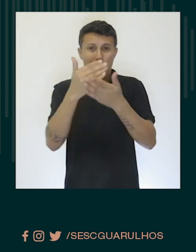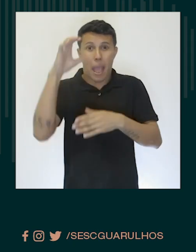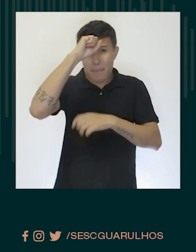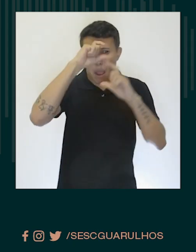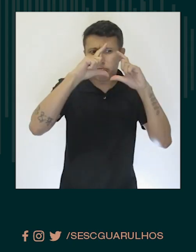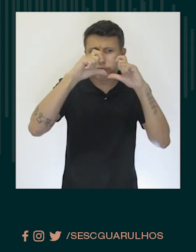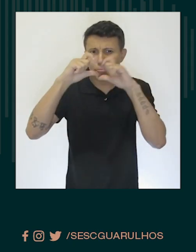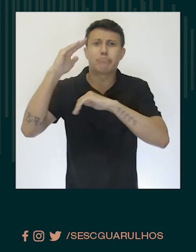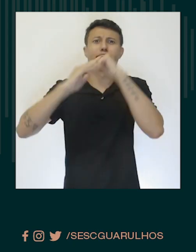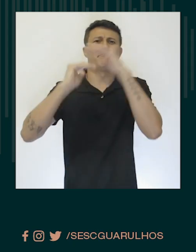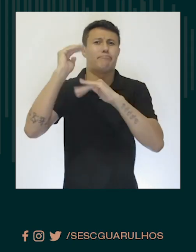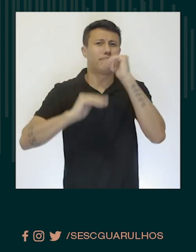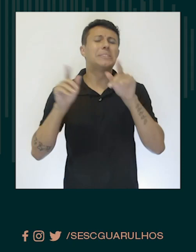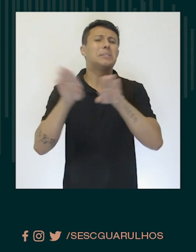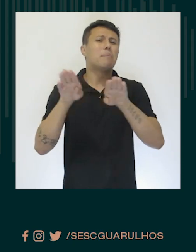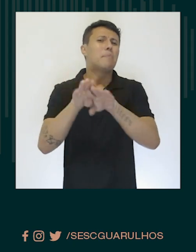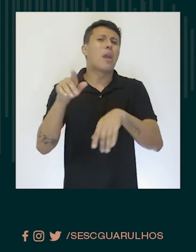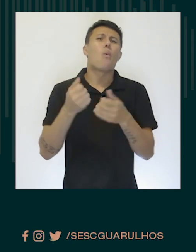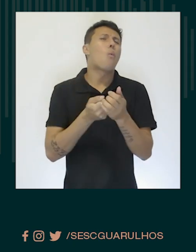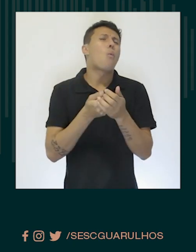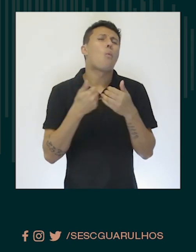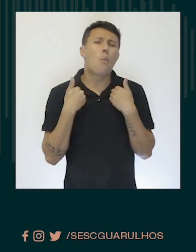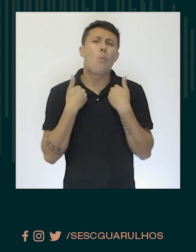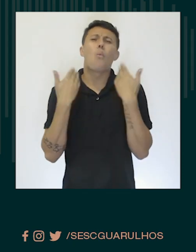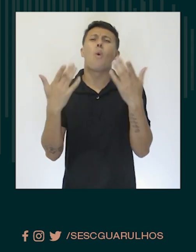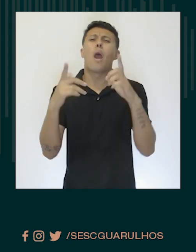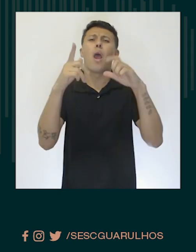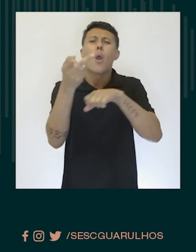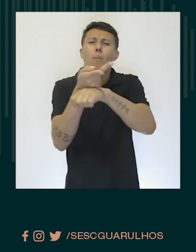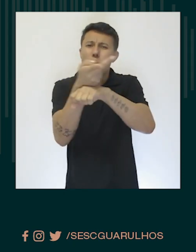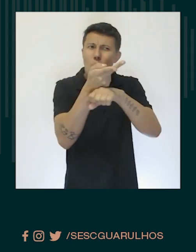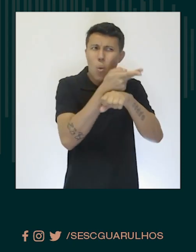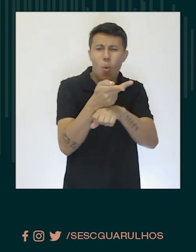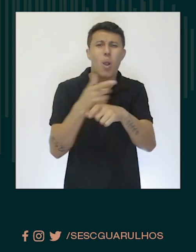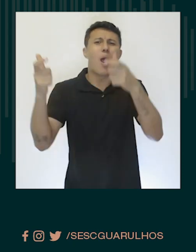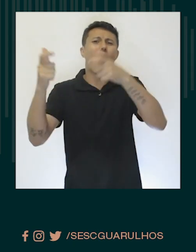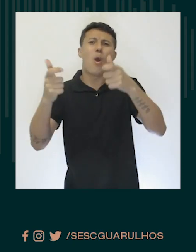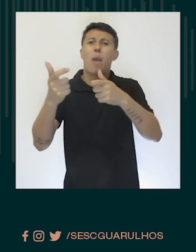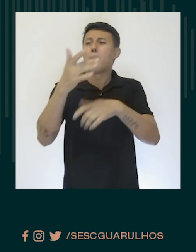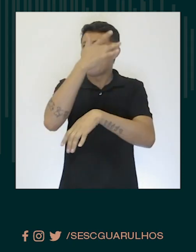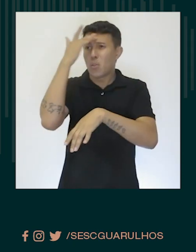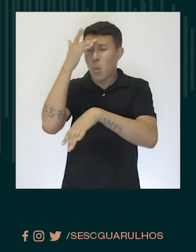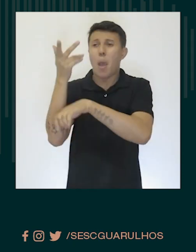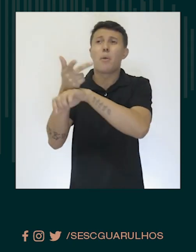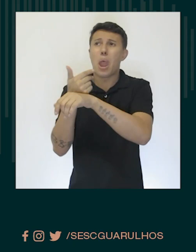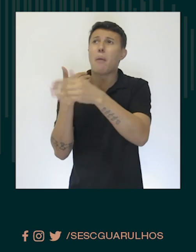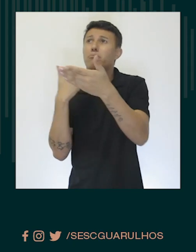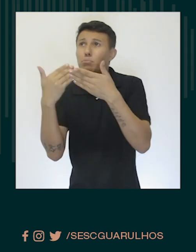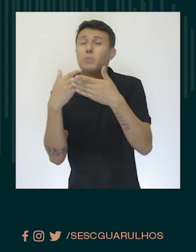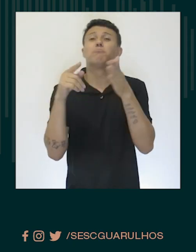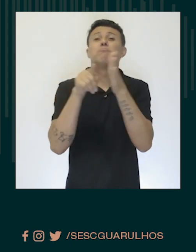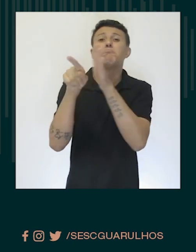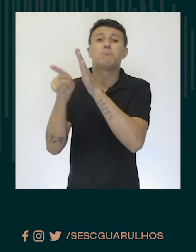quais coletivos procurar aqui na cidade, com quem falar, tal, para esse pessoal que está a fim de entrar nesse universo da fotografia e